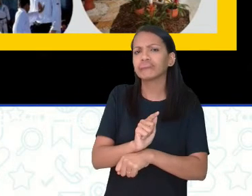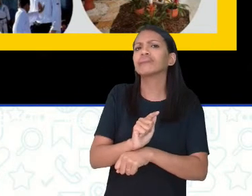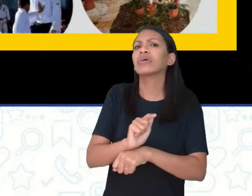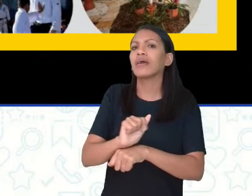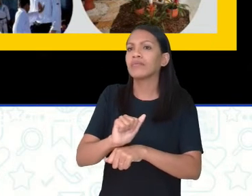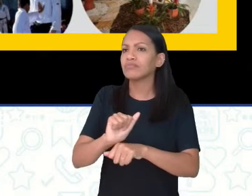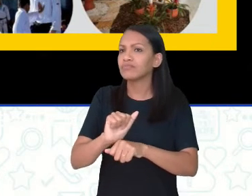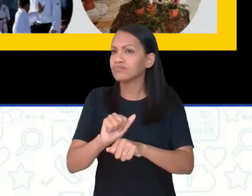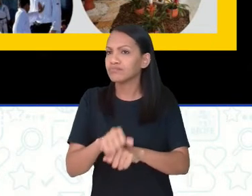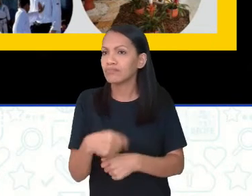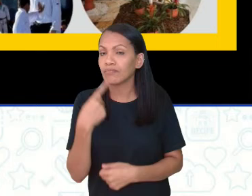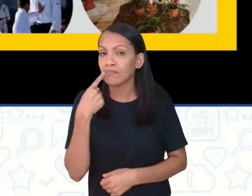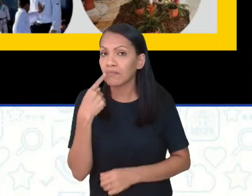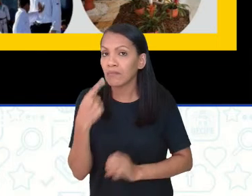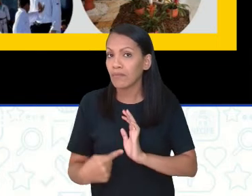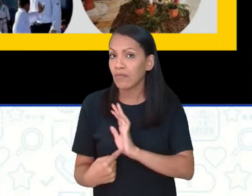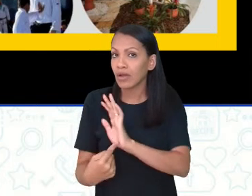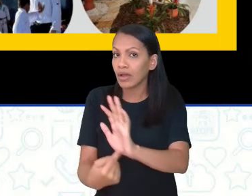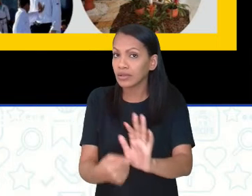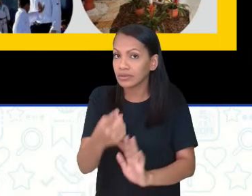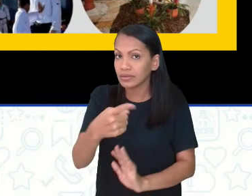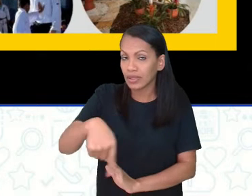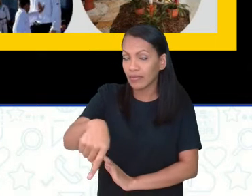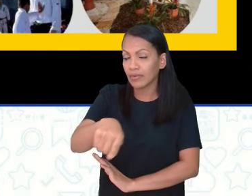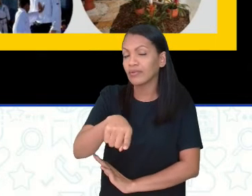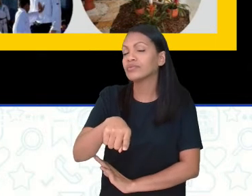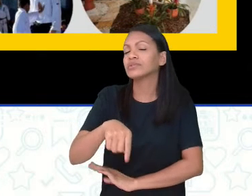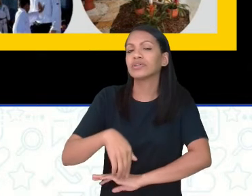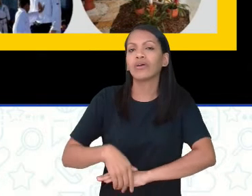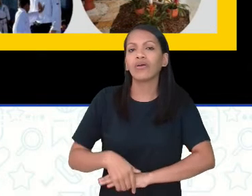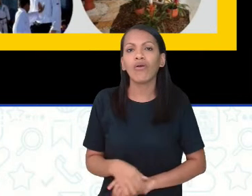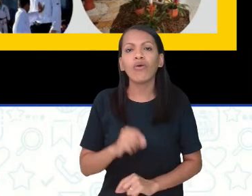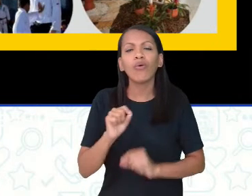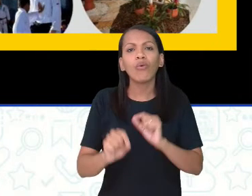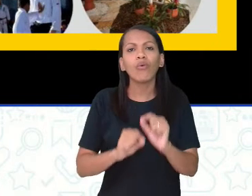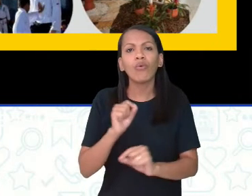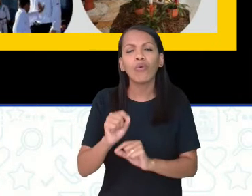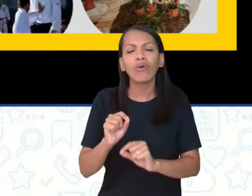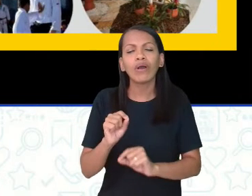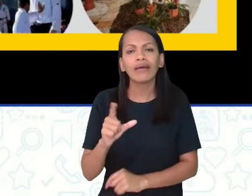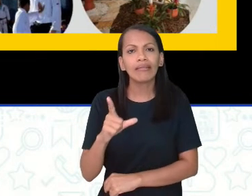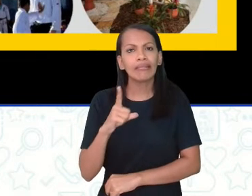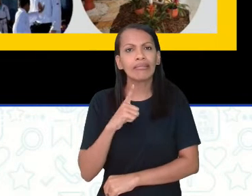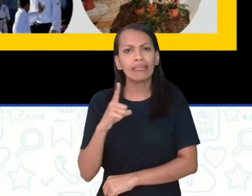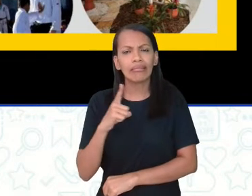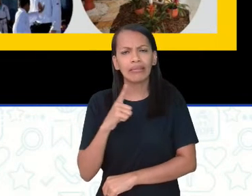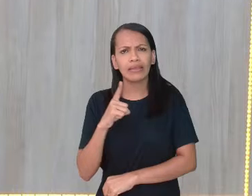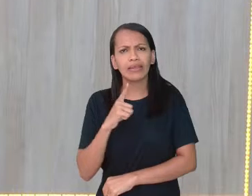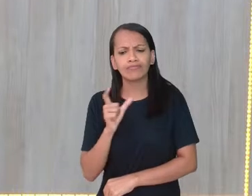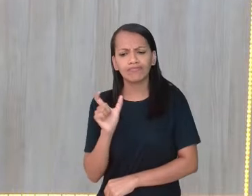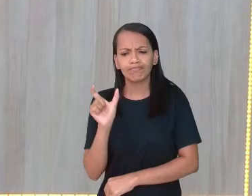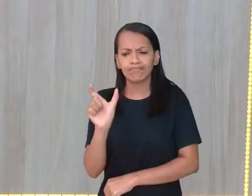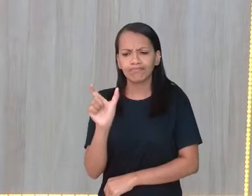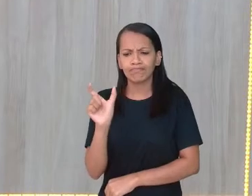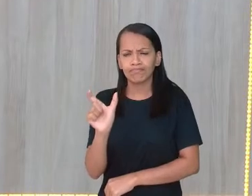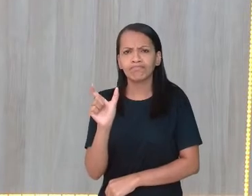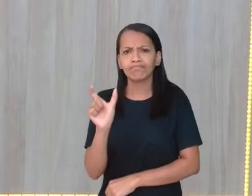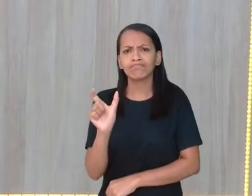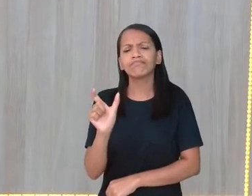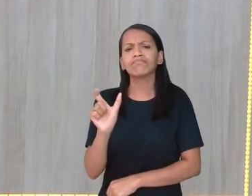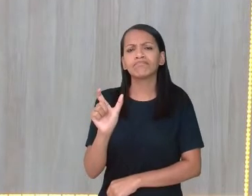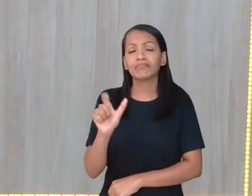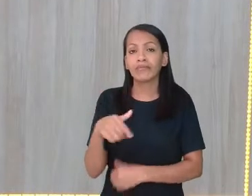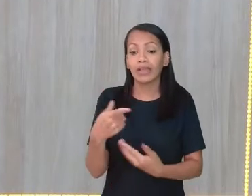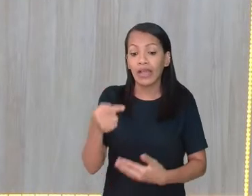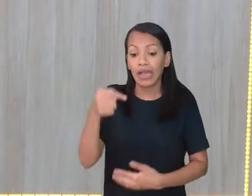dar um exemplo para vocês. O que é que a gente tem aí de entidades desportivas, né, e associações aqui no